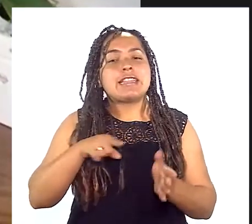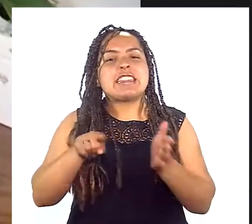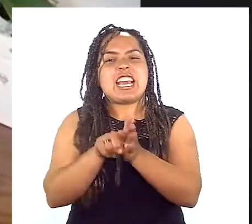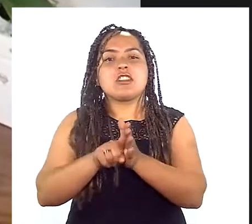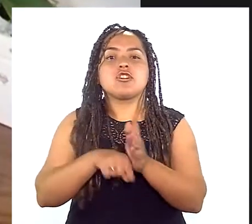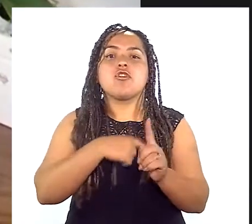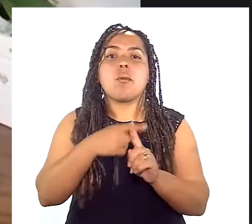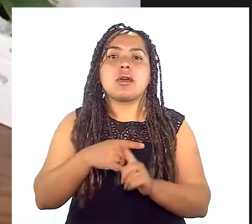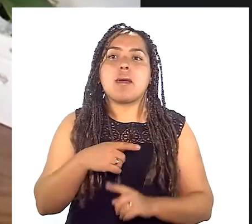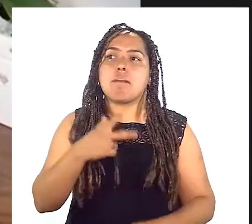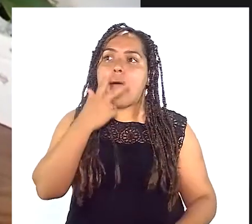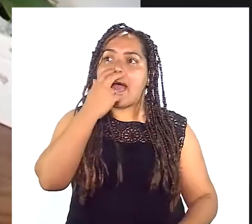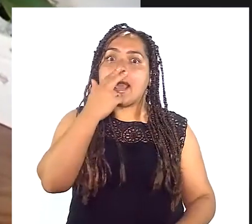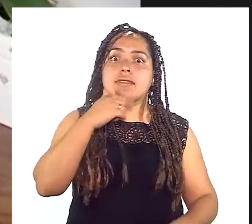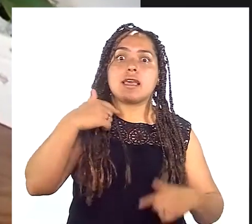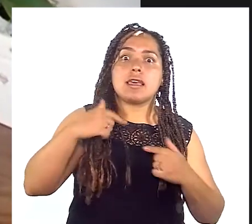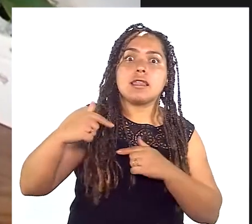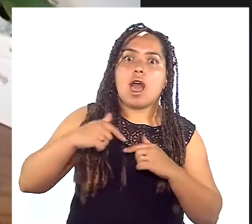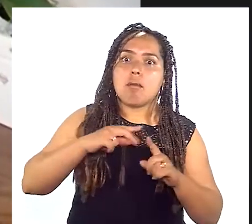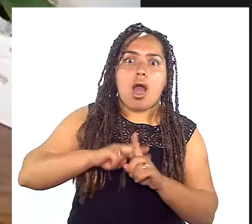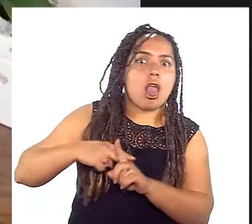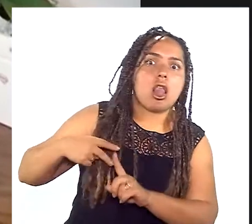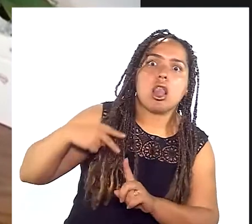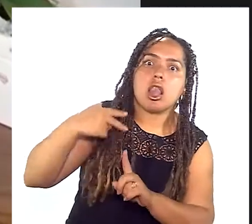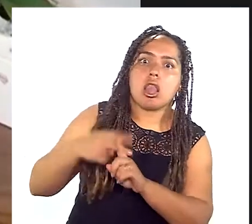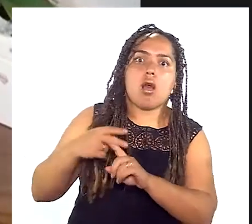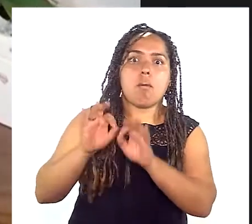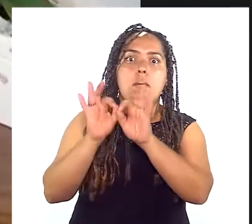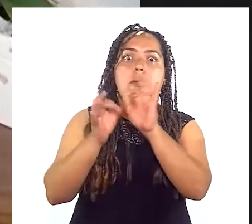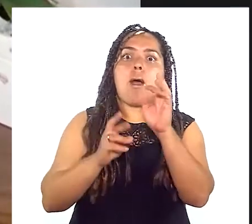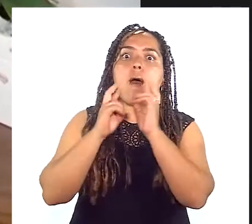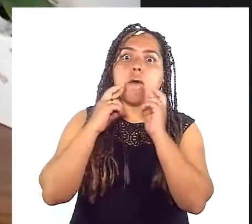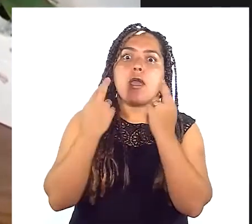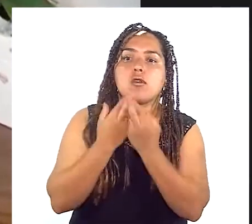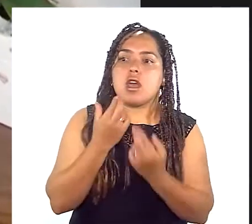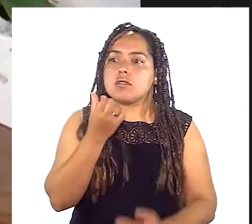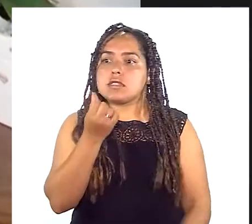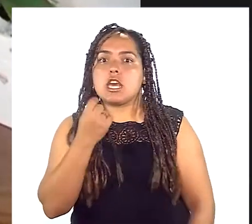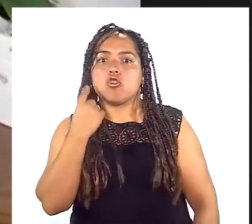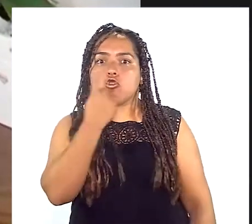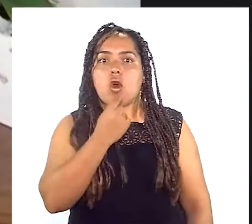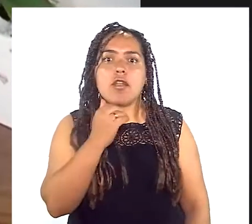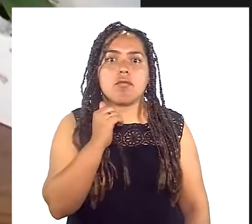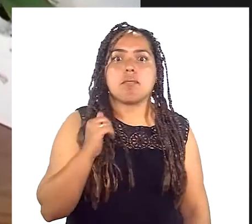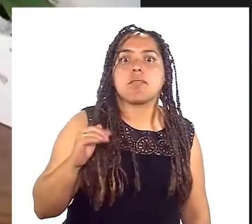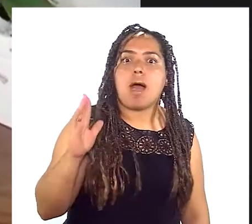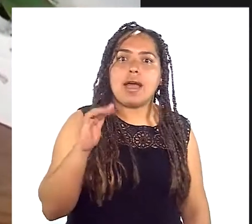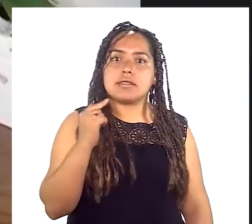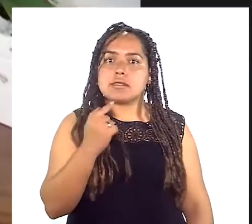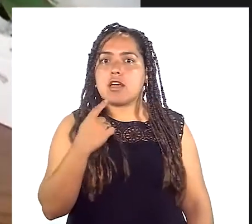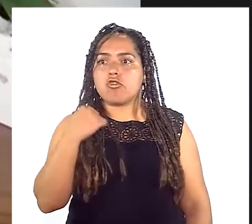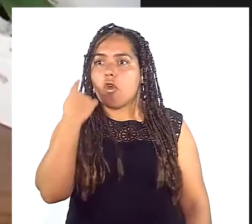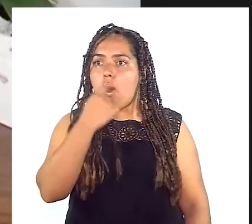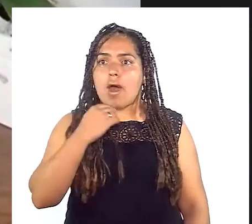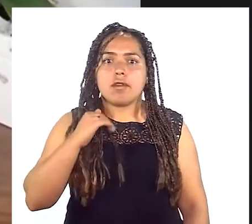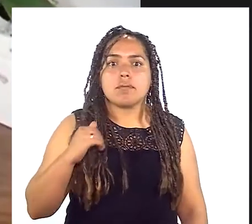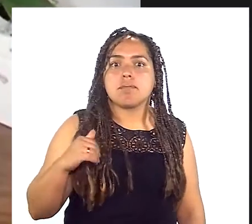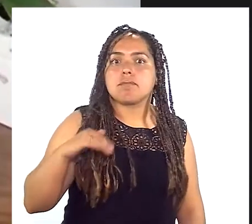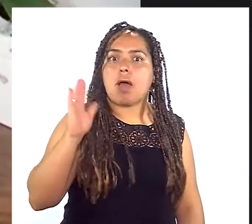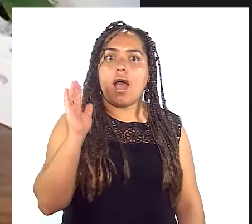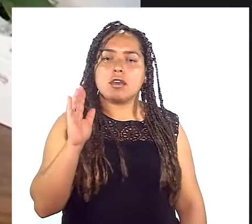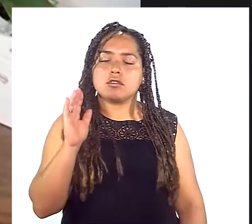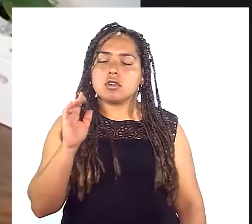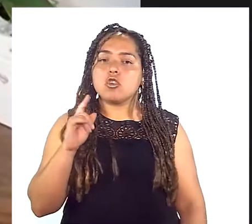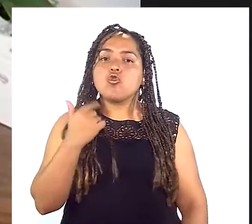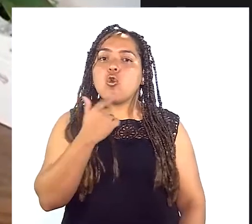você estar 24 horas online, né? Então, muitas vezes, às vezes, as reuniões se estendendo mais de 6, 7 horas da noite.